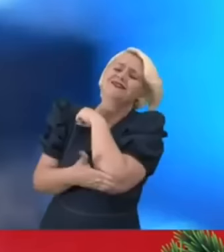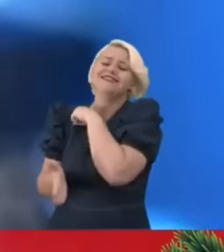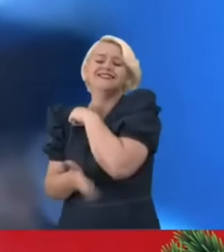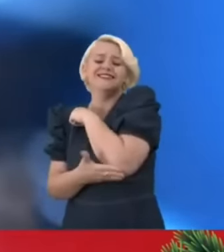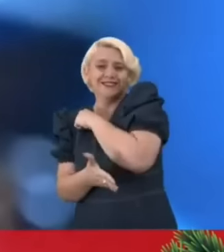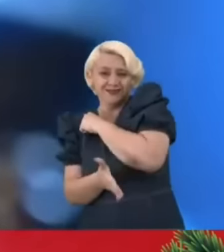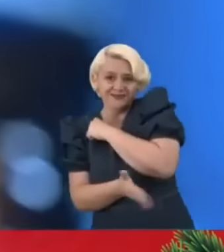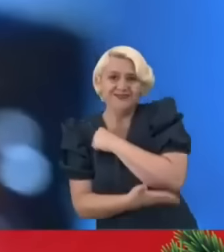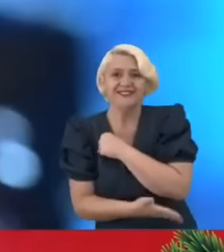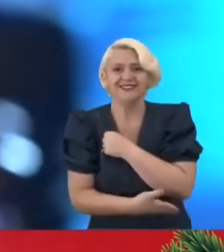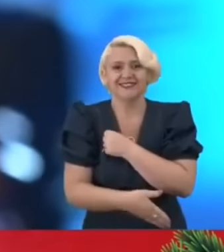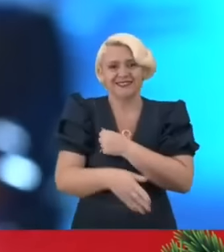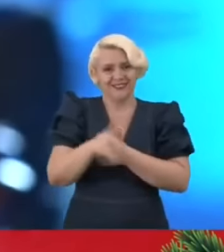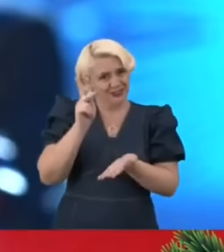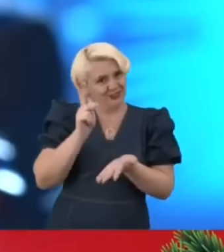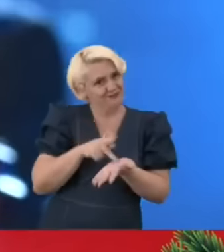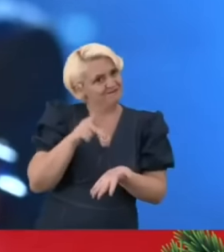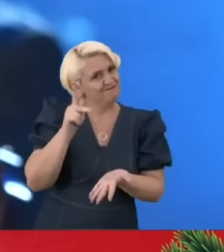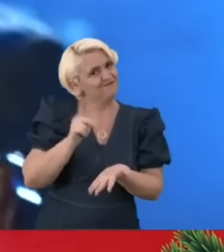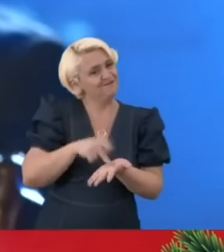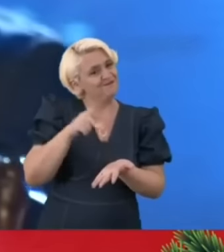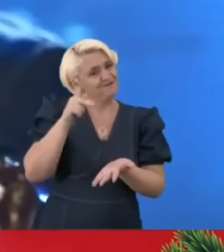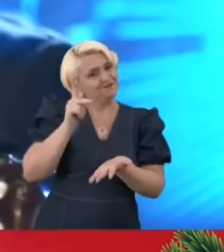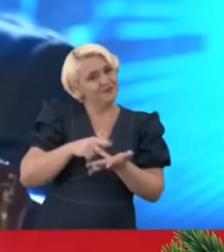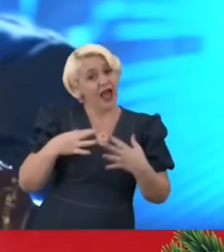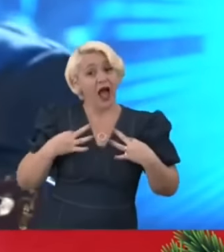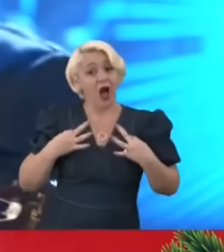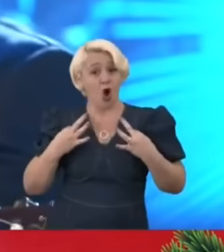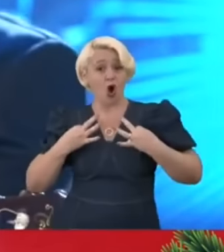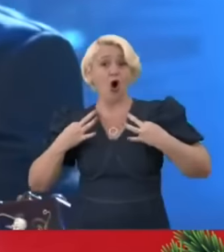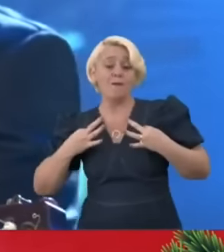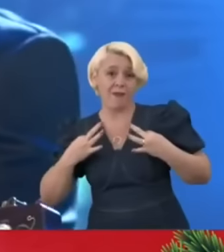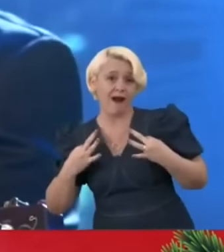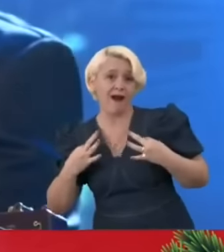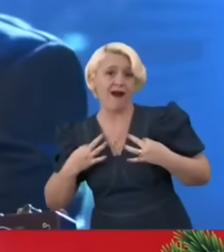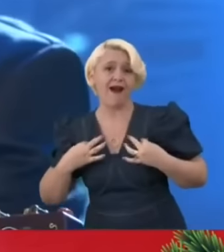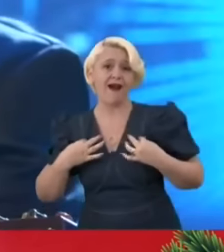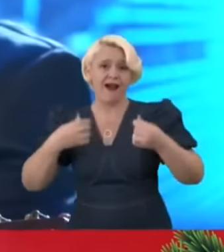tenho ciúme até da roupa